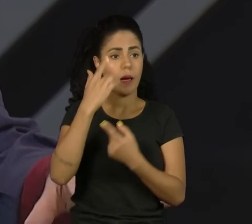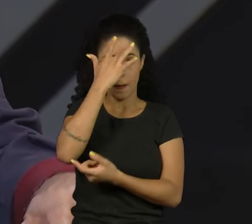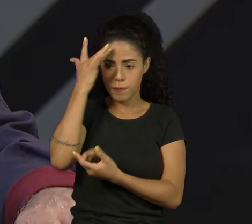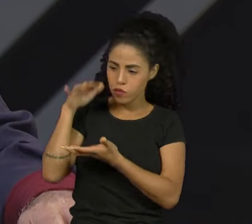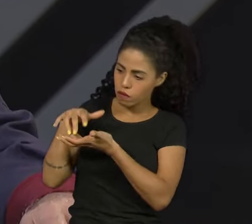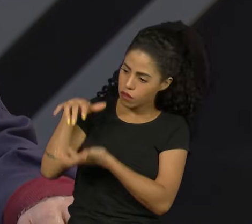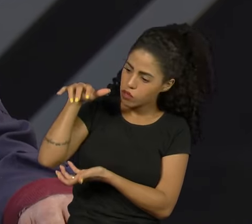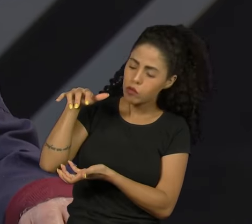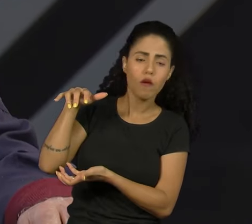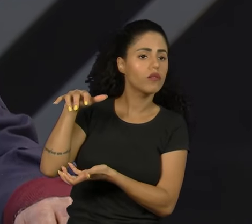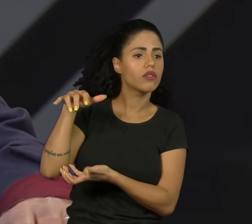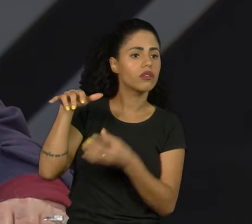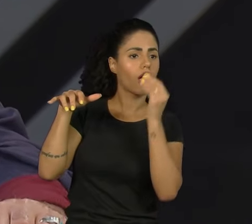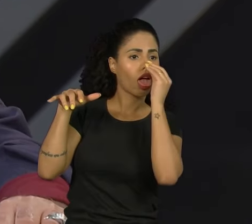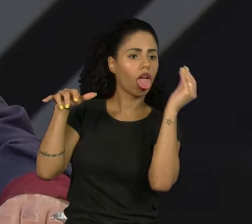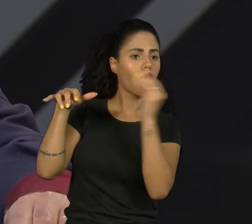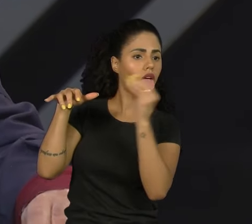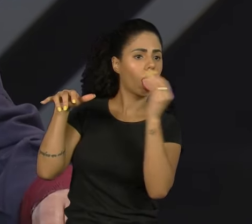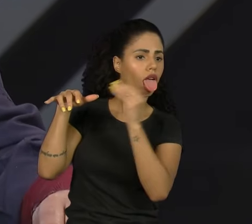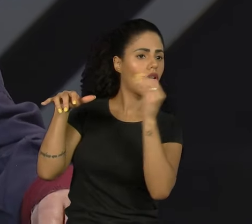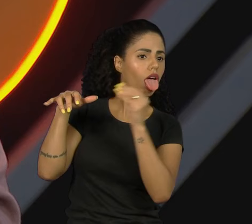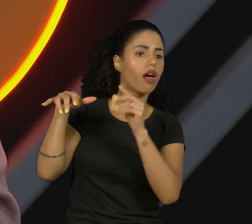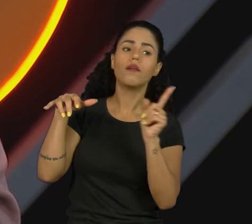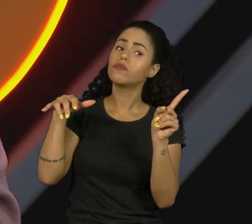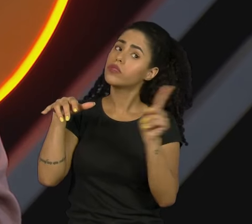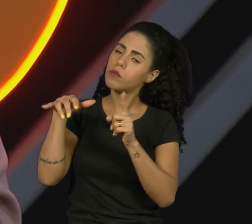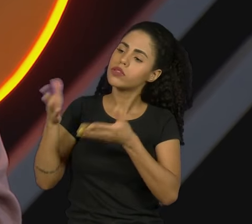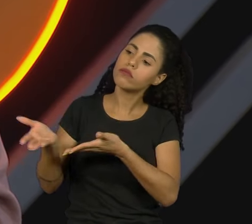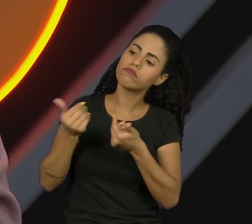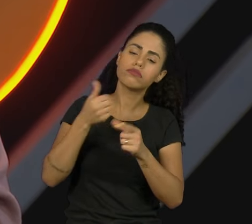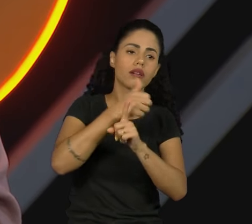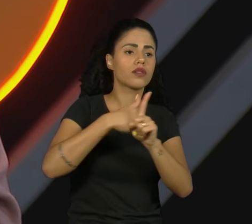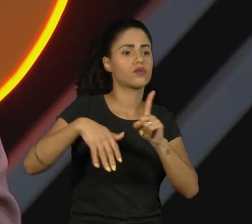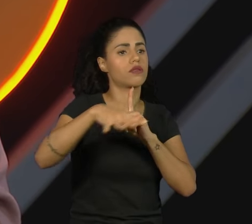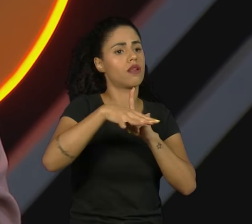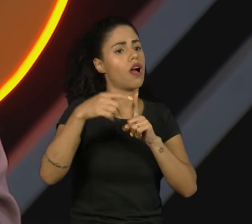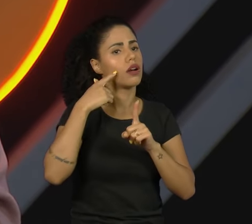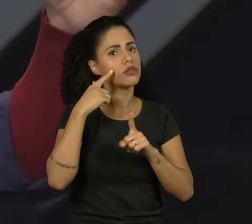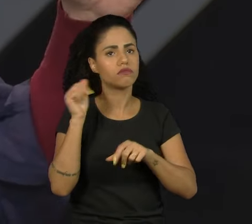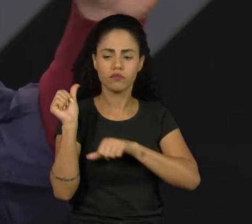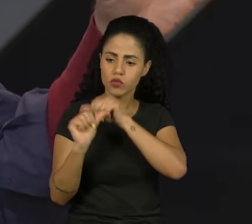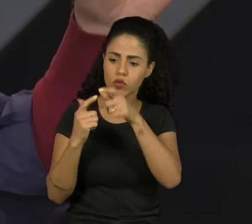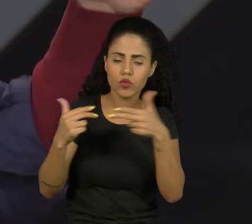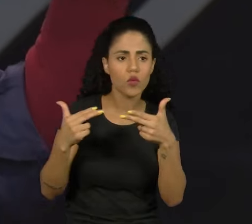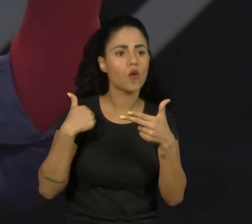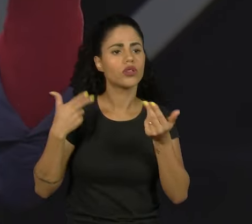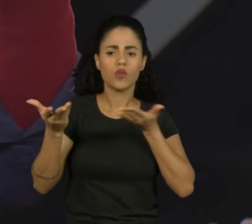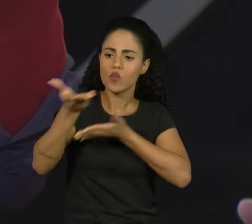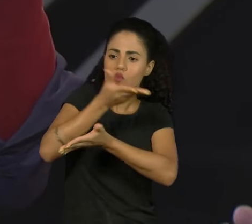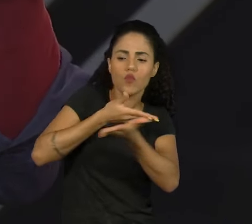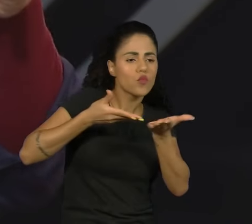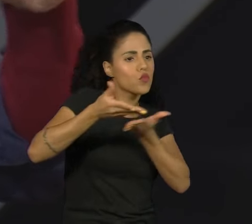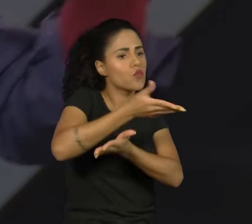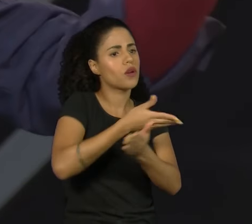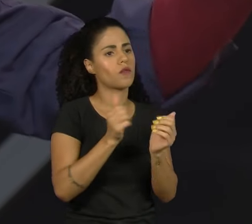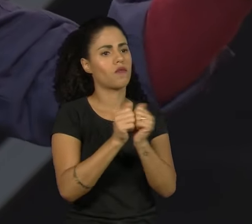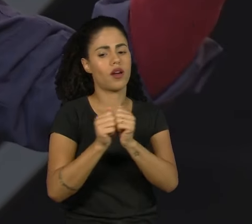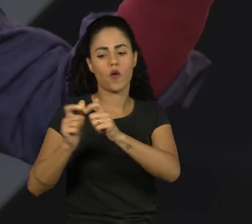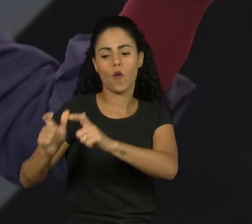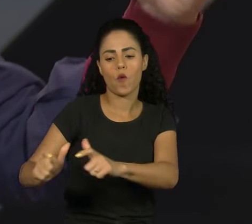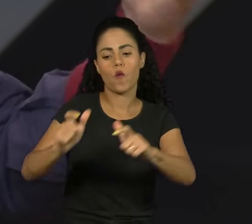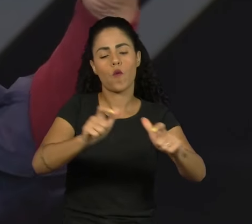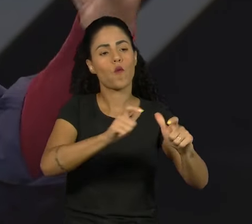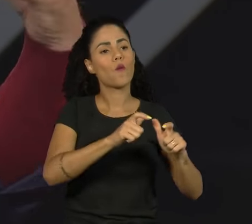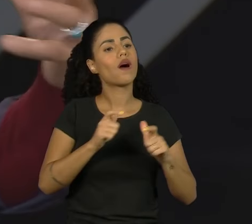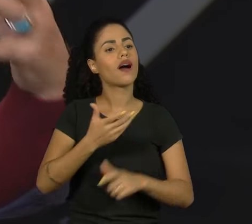se acaba fechando ele nisso. Então, trocas sociais, relação com espaços